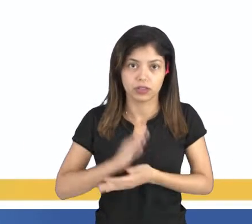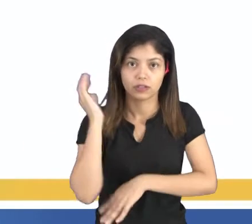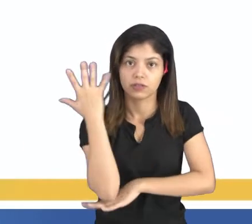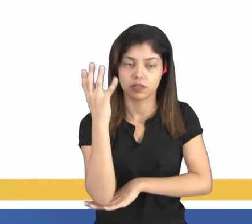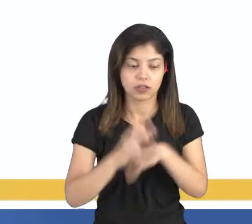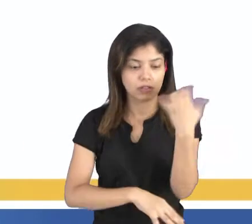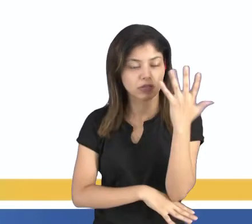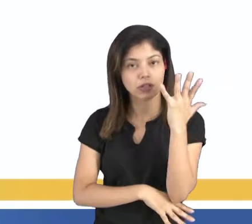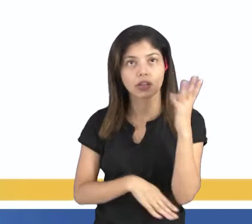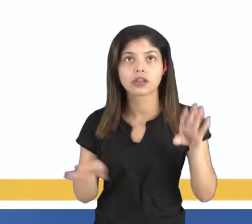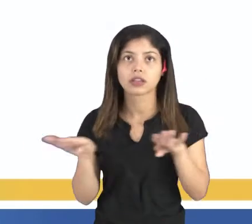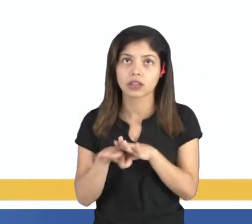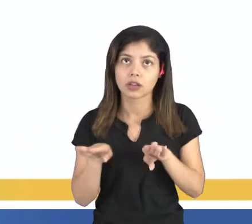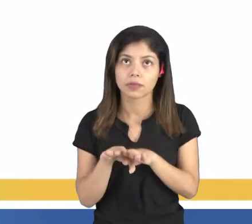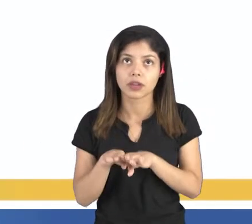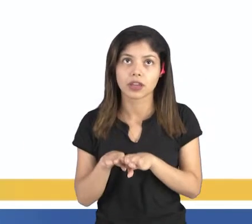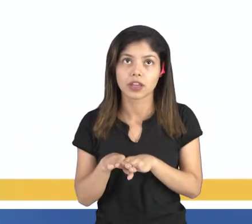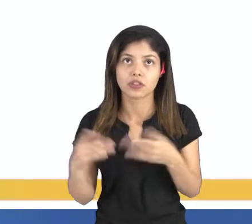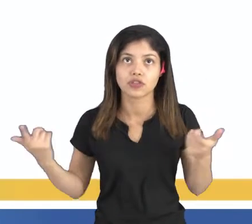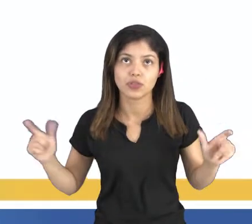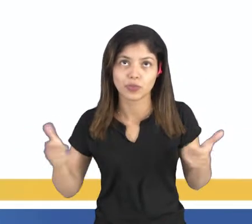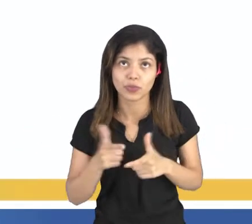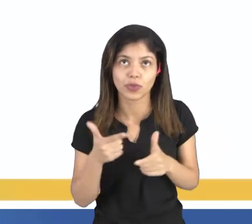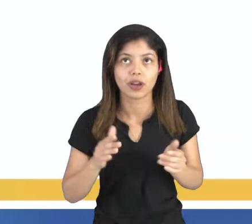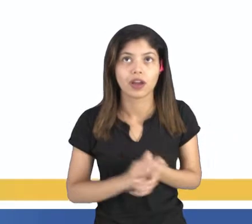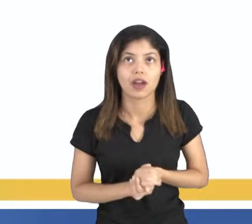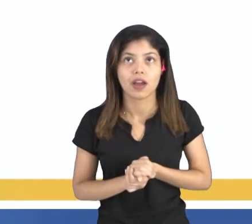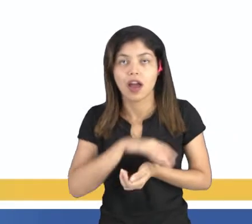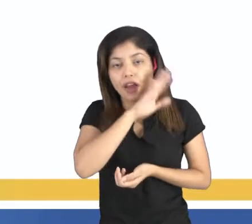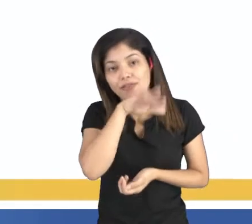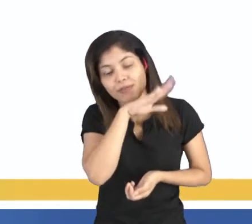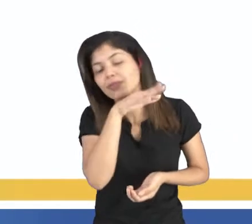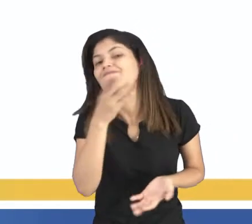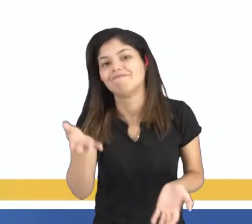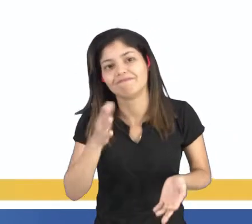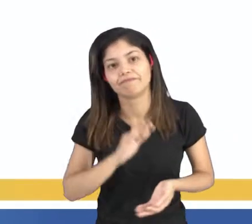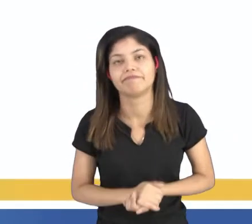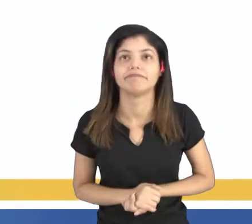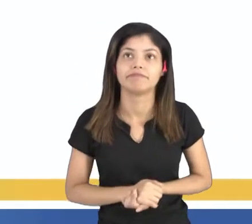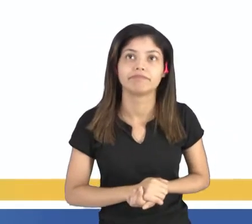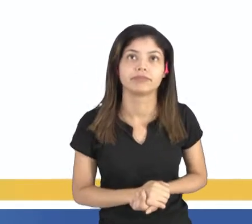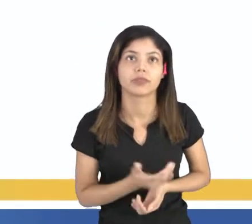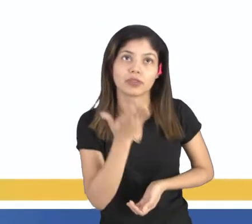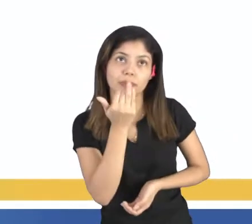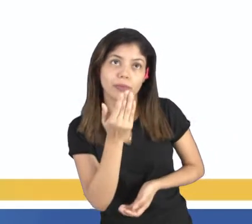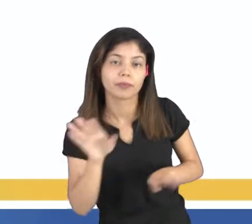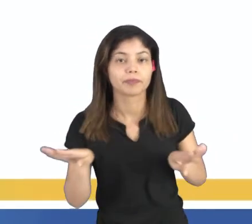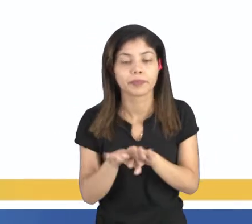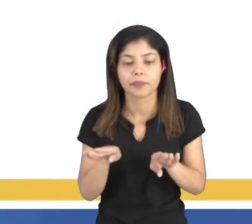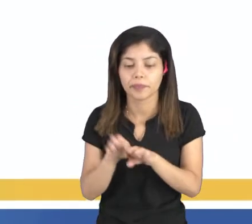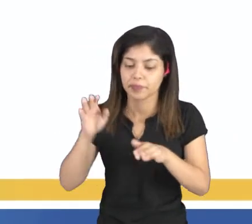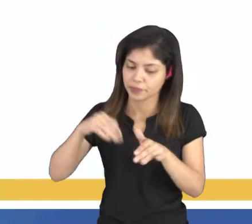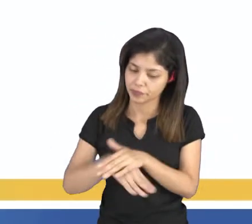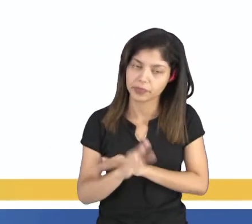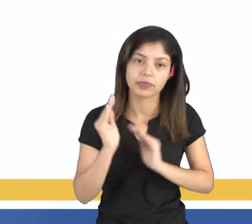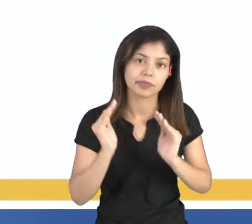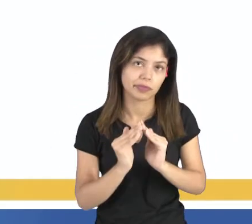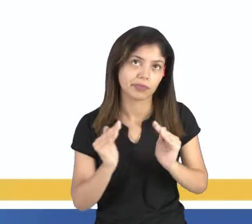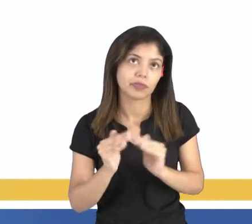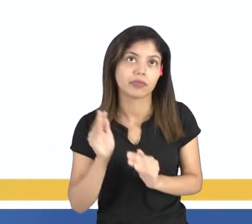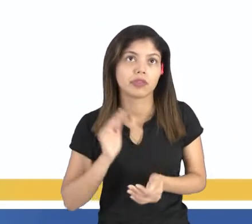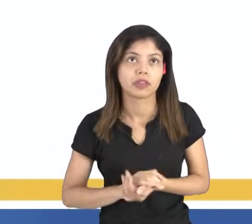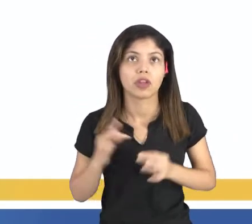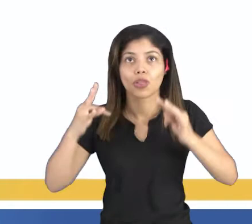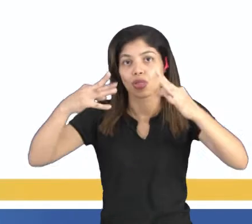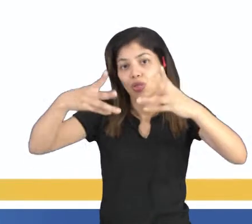florestas naturais priva de cursos de águas para animais selvagens, alimentos e abrigo. Em outras palavras, você